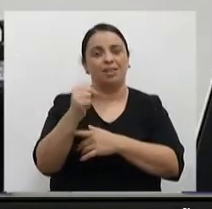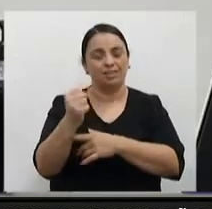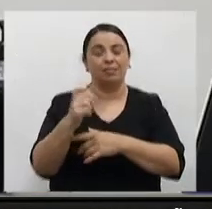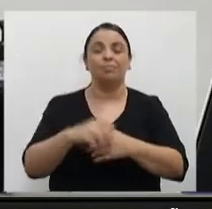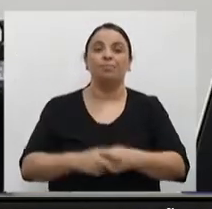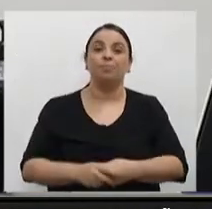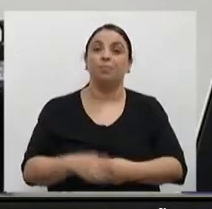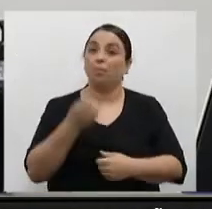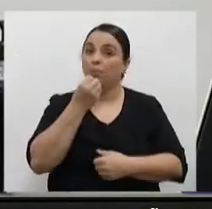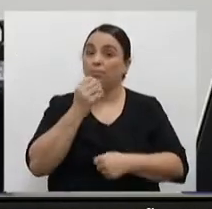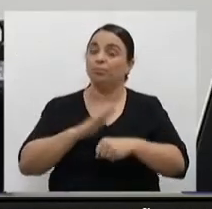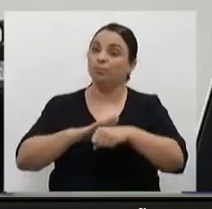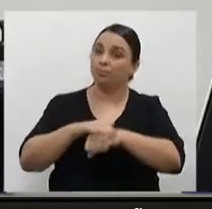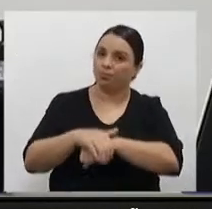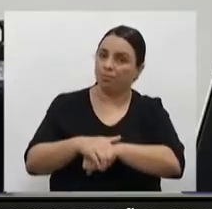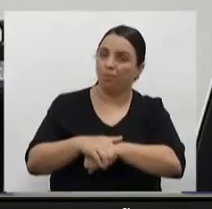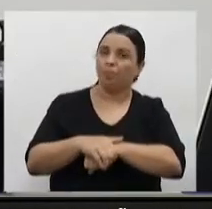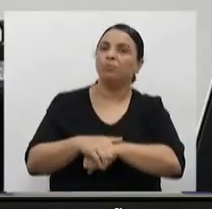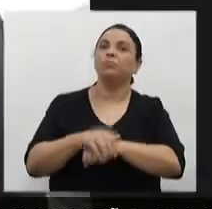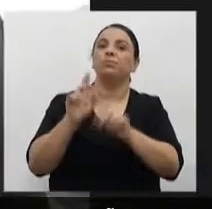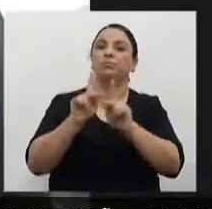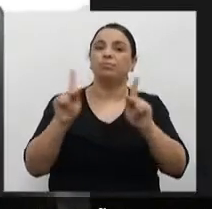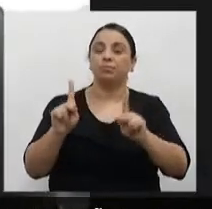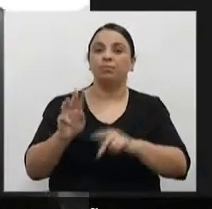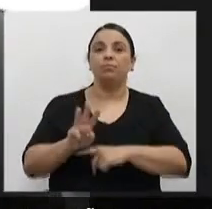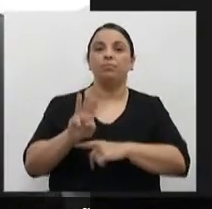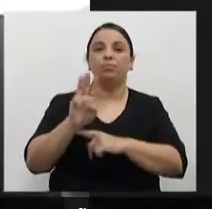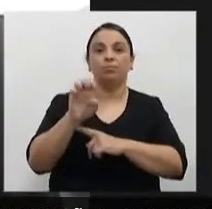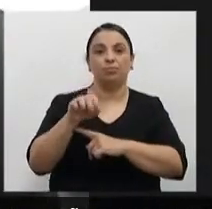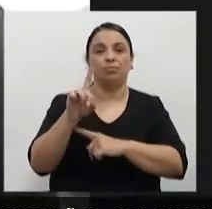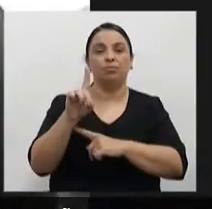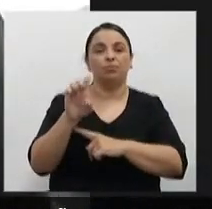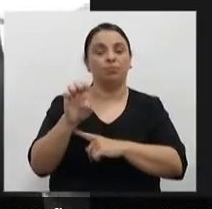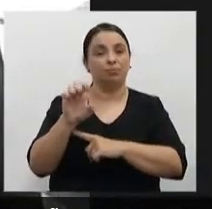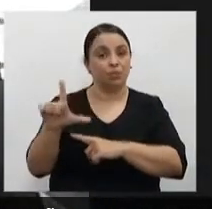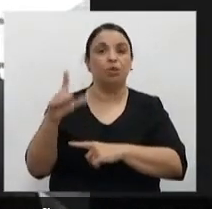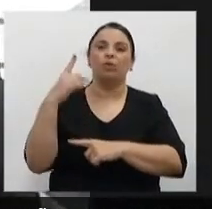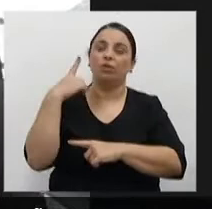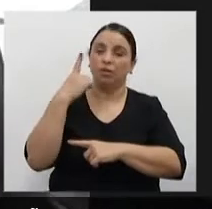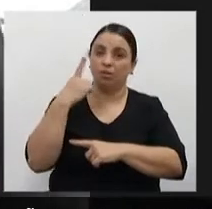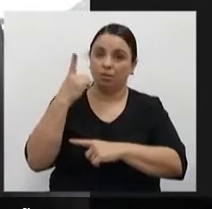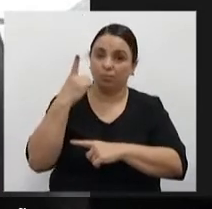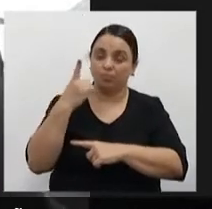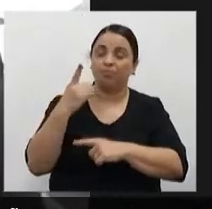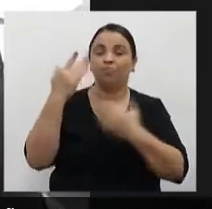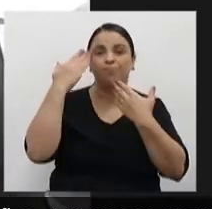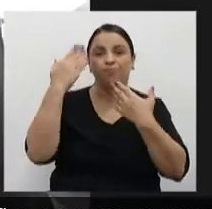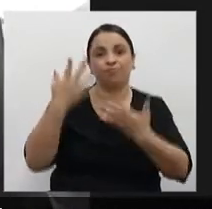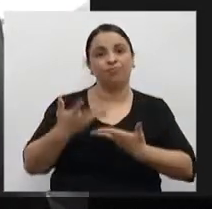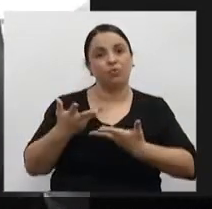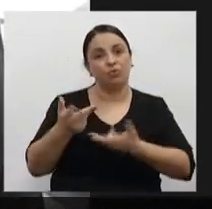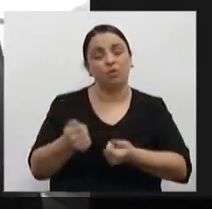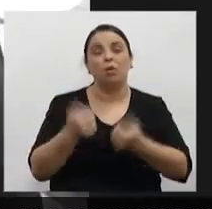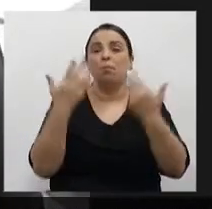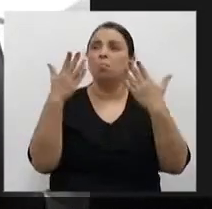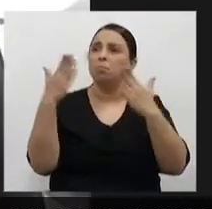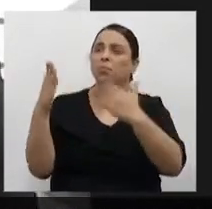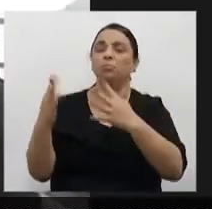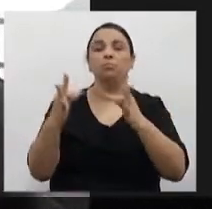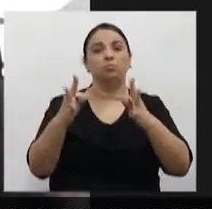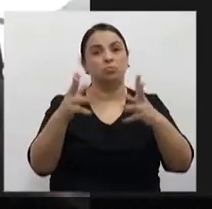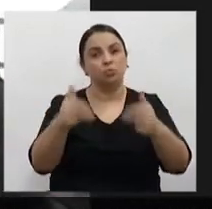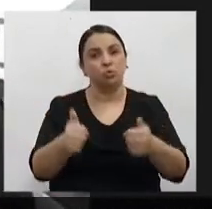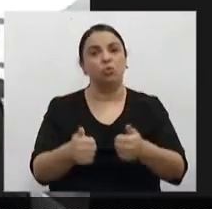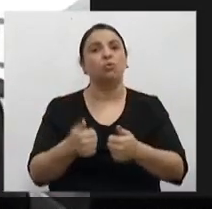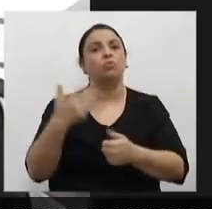Boa noite, professor Wender, deputado, né? E agradeço o convite, parabenizo todos vocês aqui, falaram muito